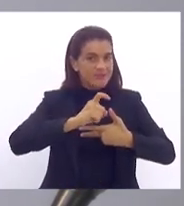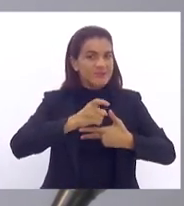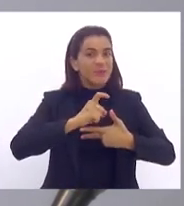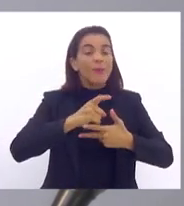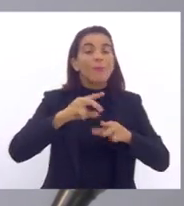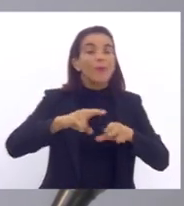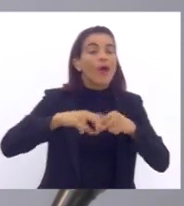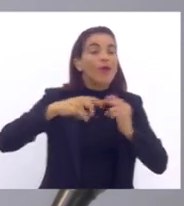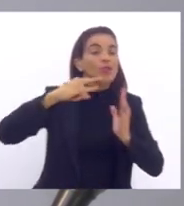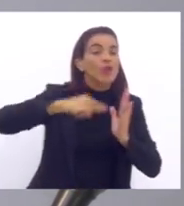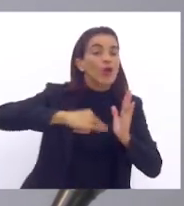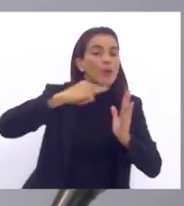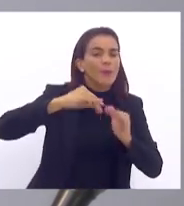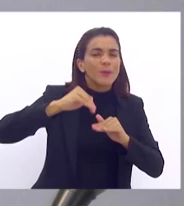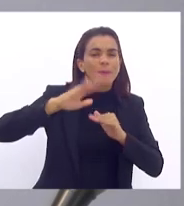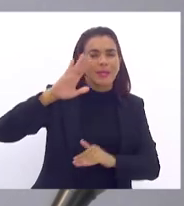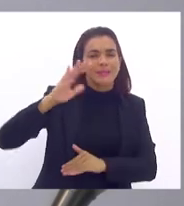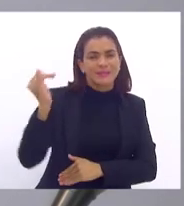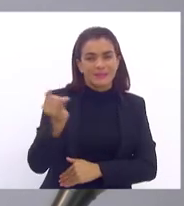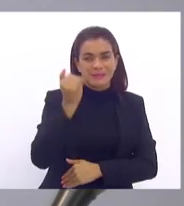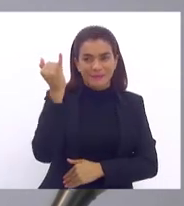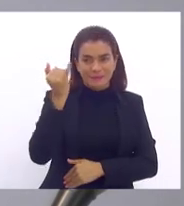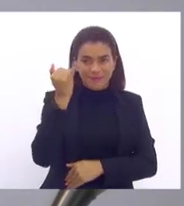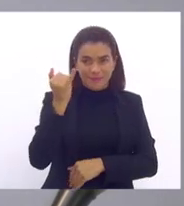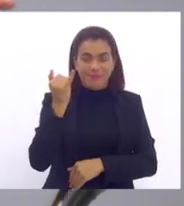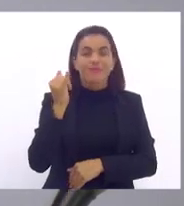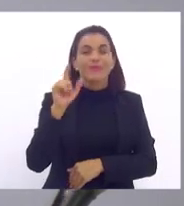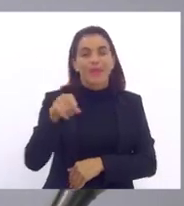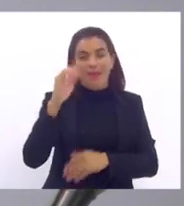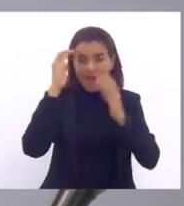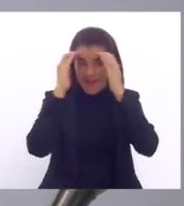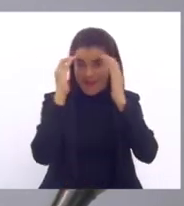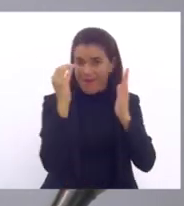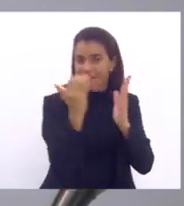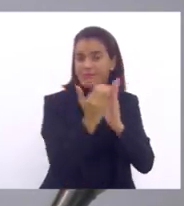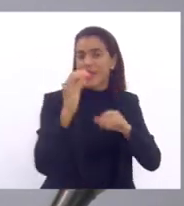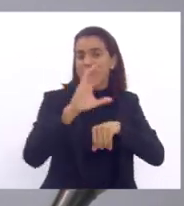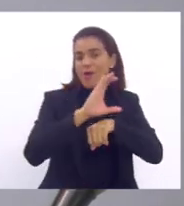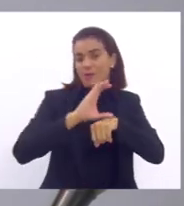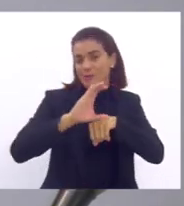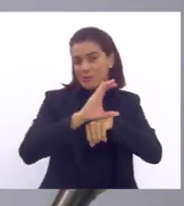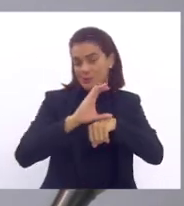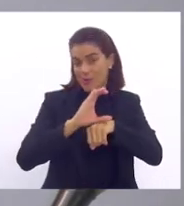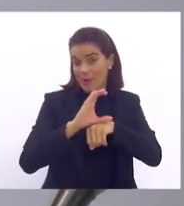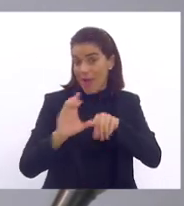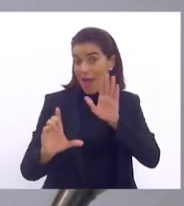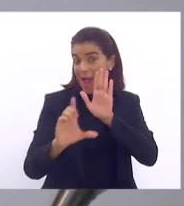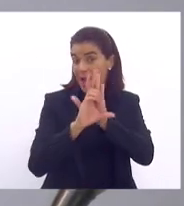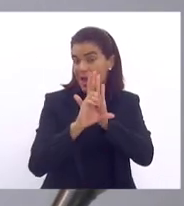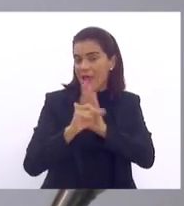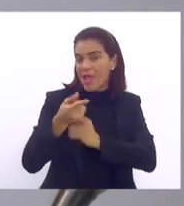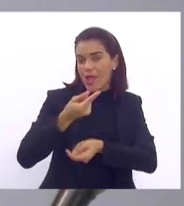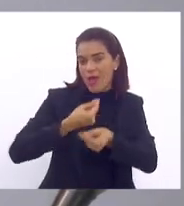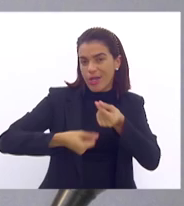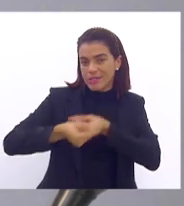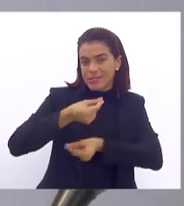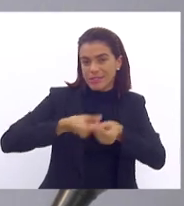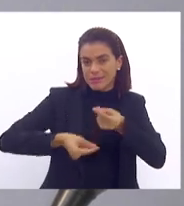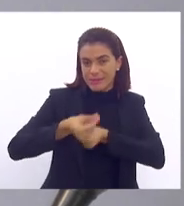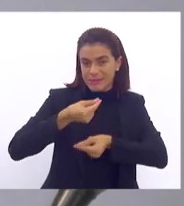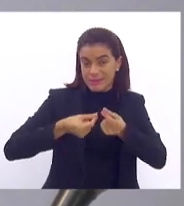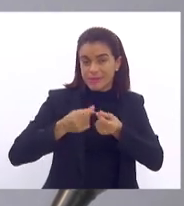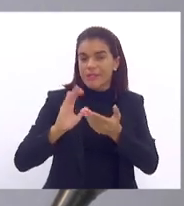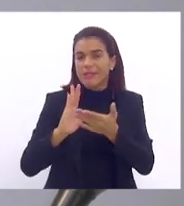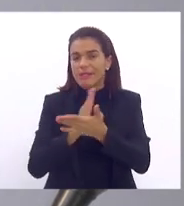documento mais importante que nós temos que é a respeitada etc mas que a lei orçamentária